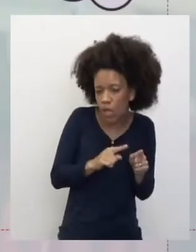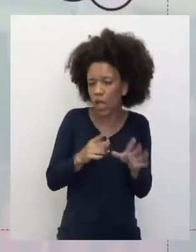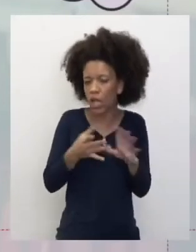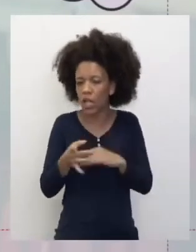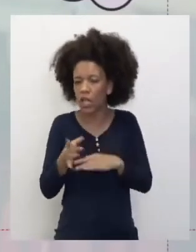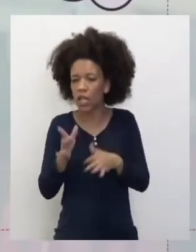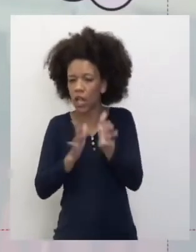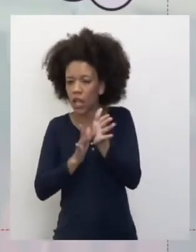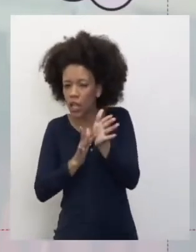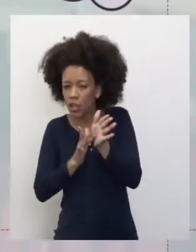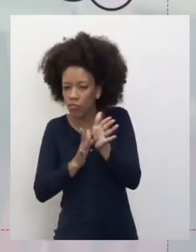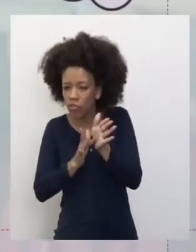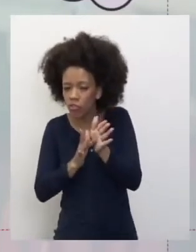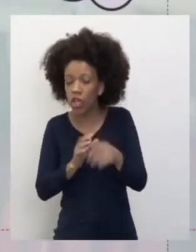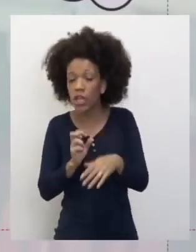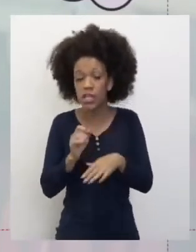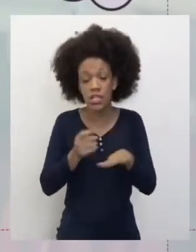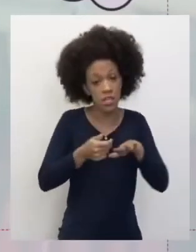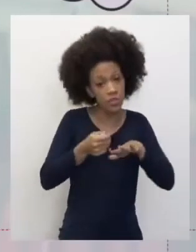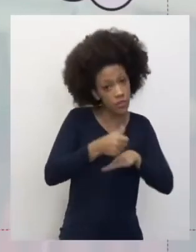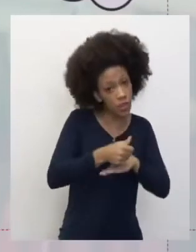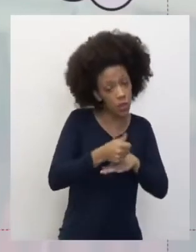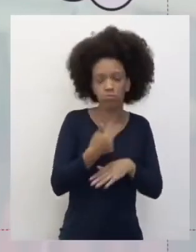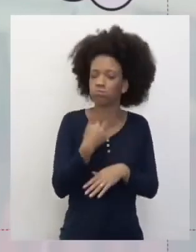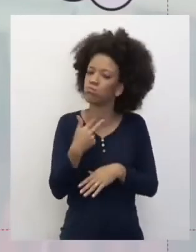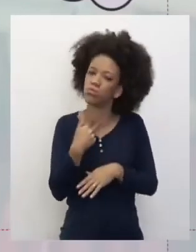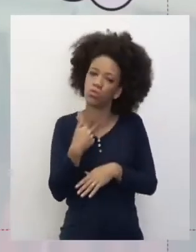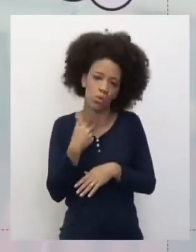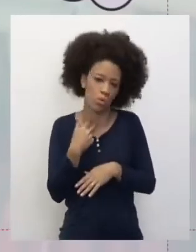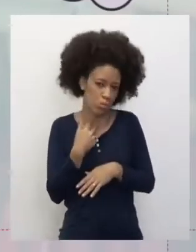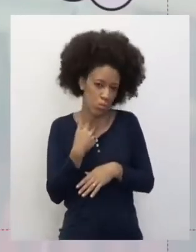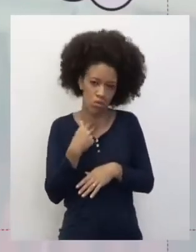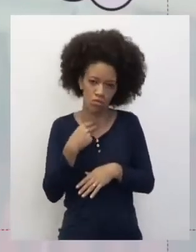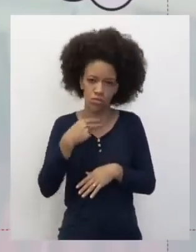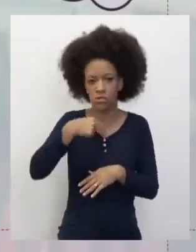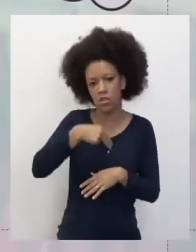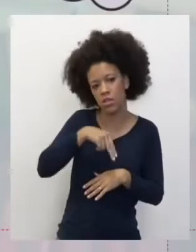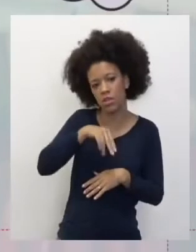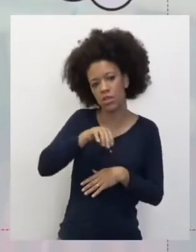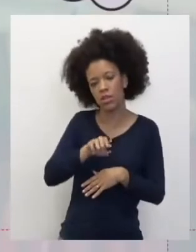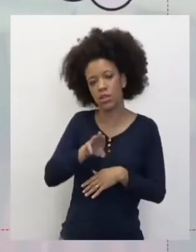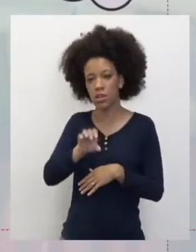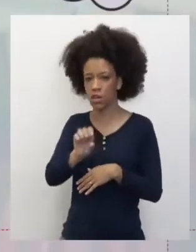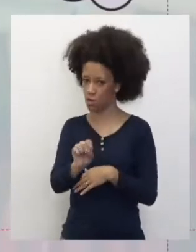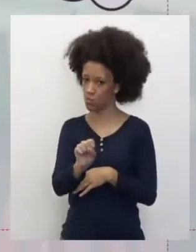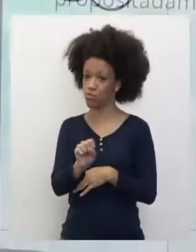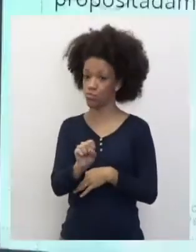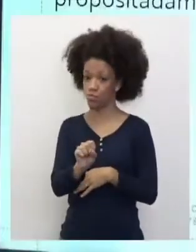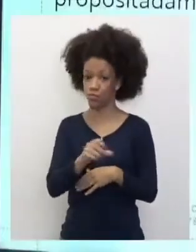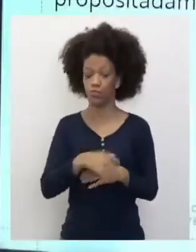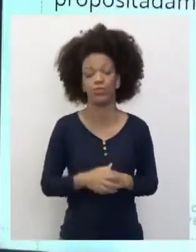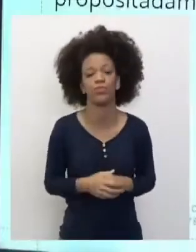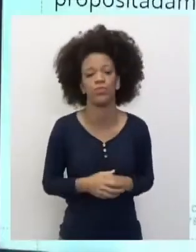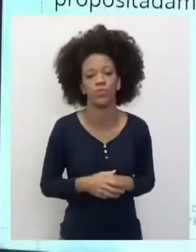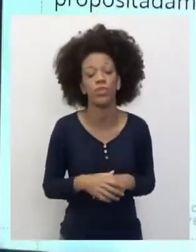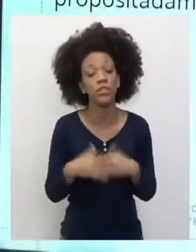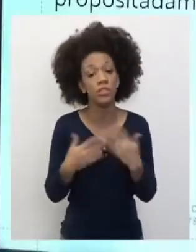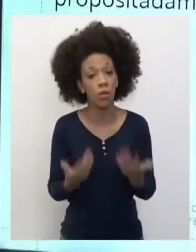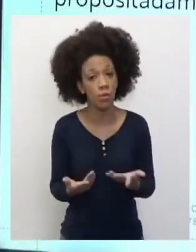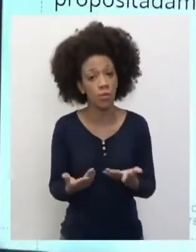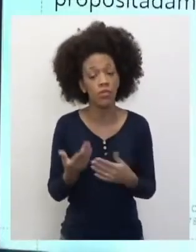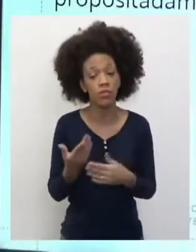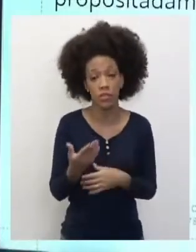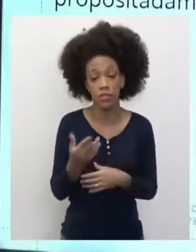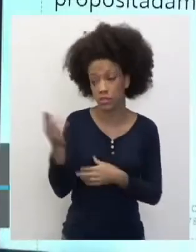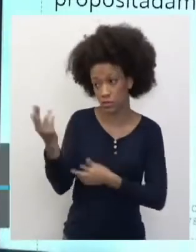enganar. Se é fake, não pode ser news. Isso, muito bem. Então, como a Pro leu aí, vocês responderam, então